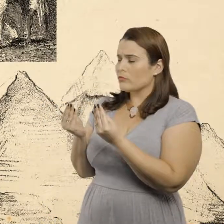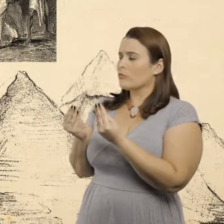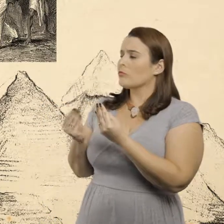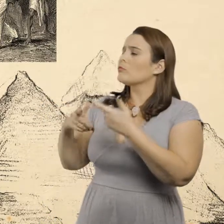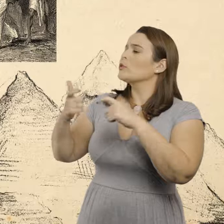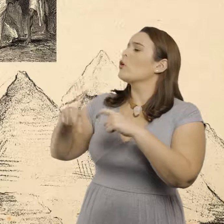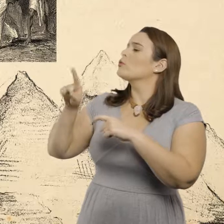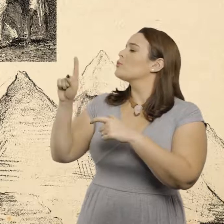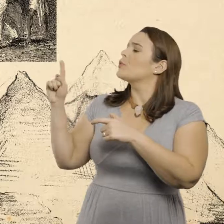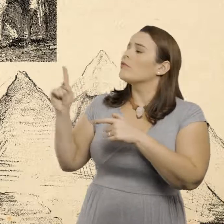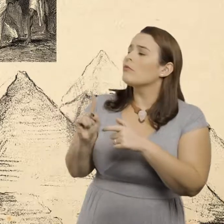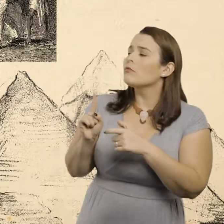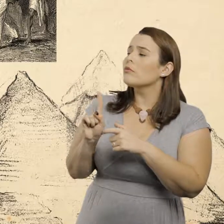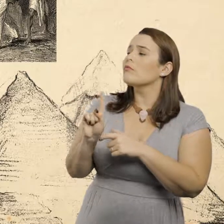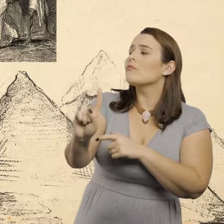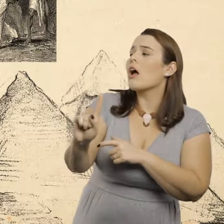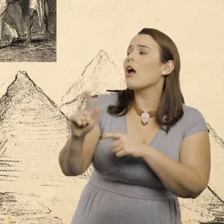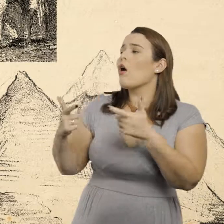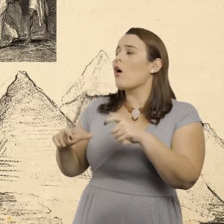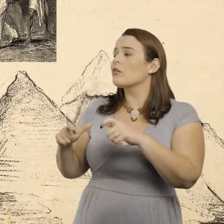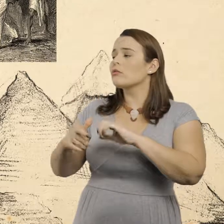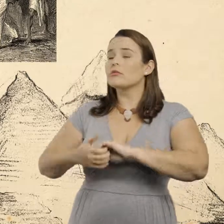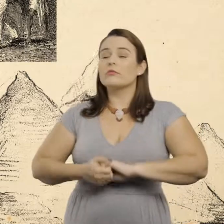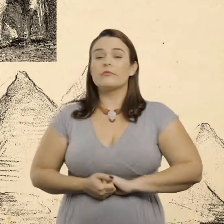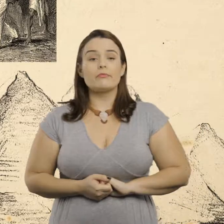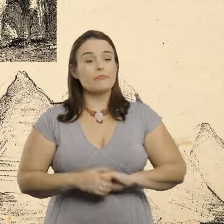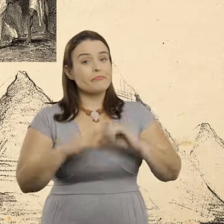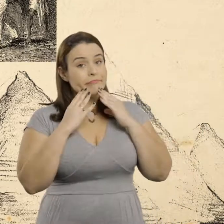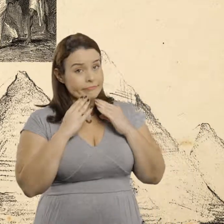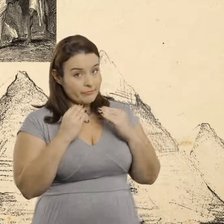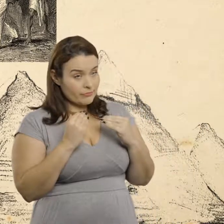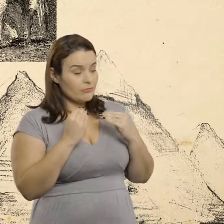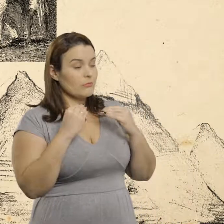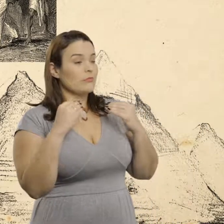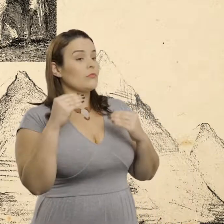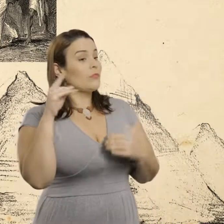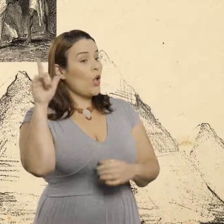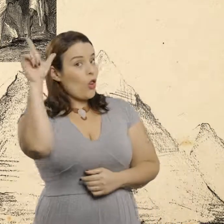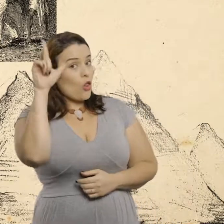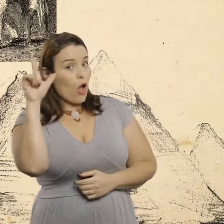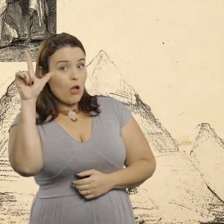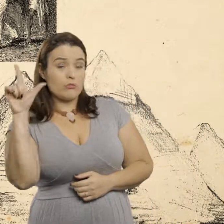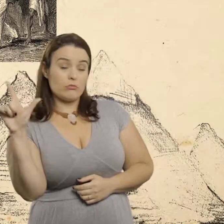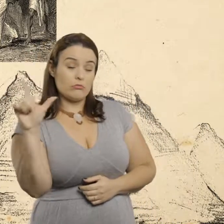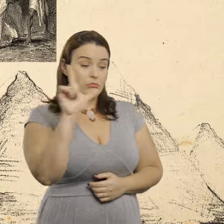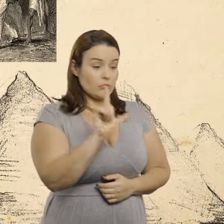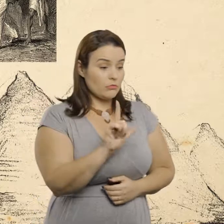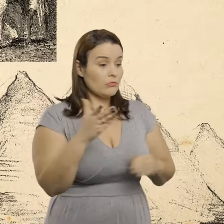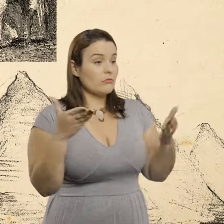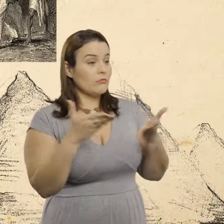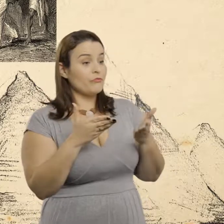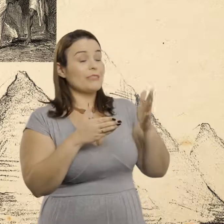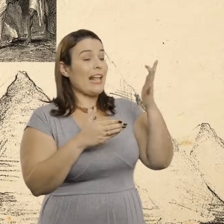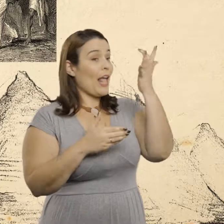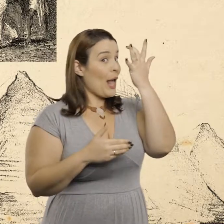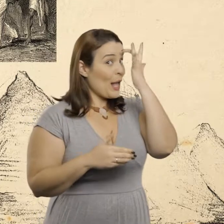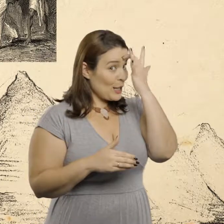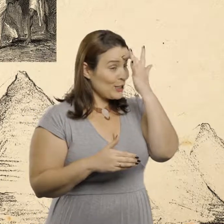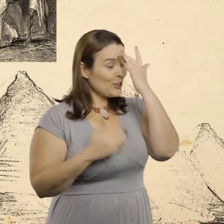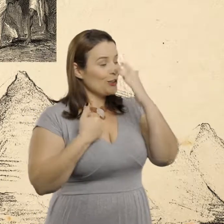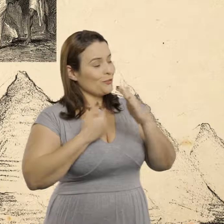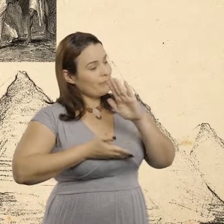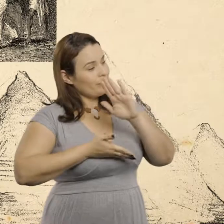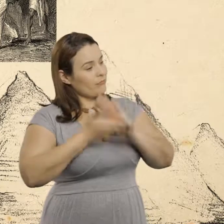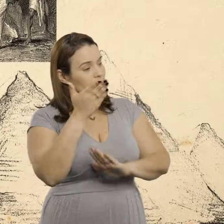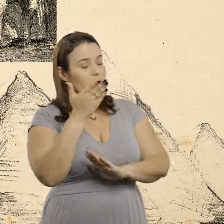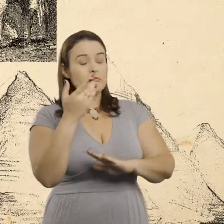para onde ele iria depois. Phileas Fogg respondeu que saiu de Londres e que agora iria para Bombaim, na Índia. Phileas